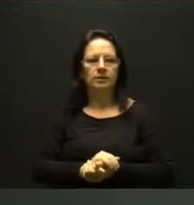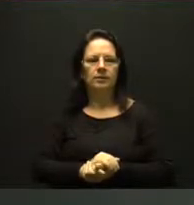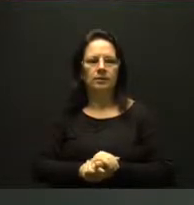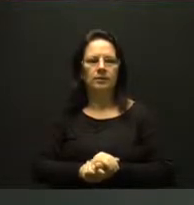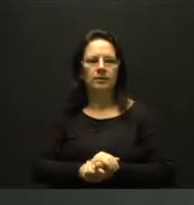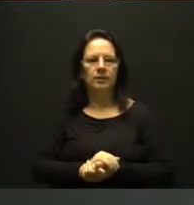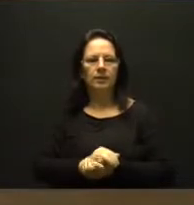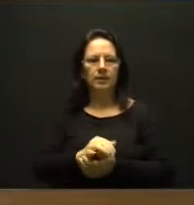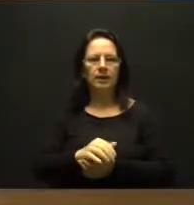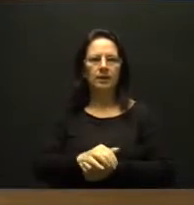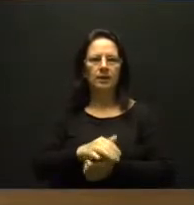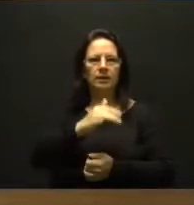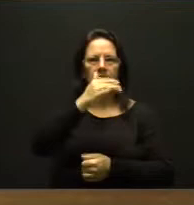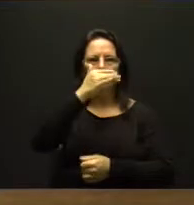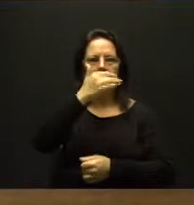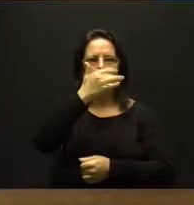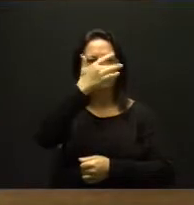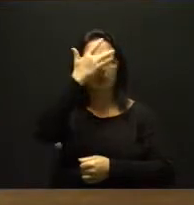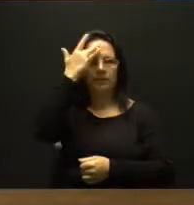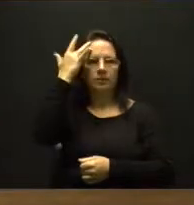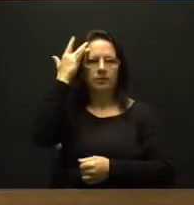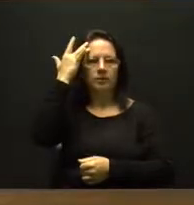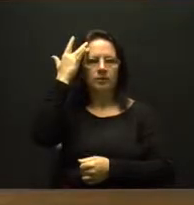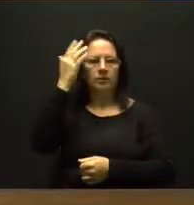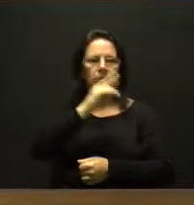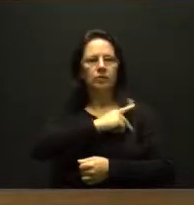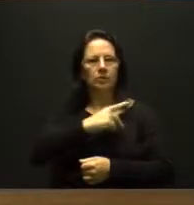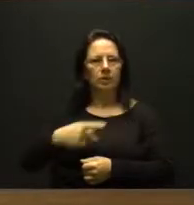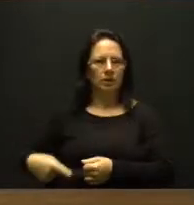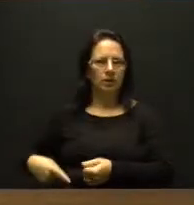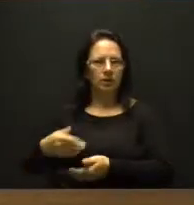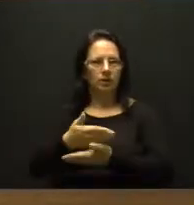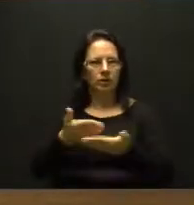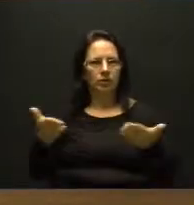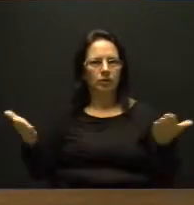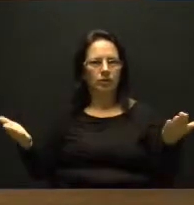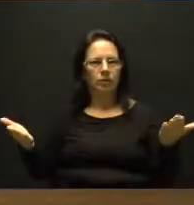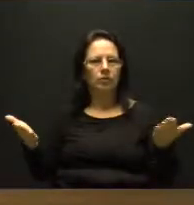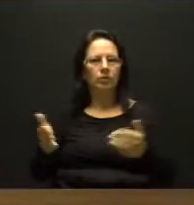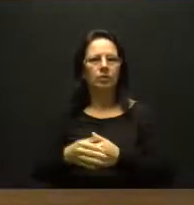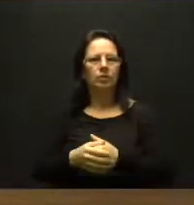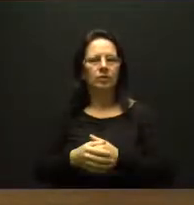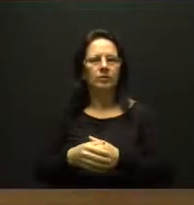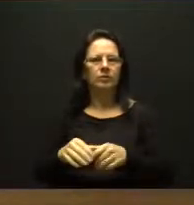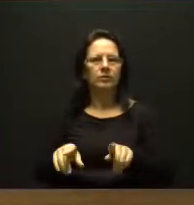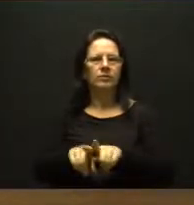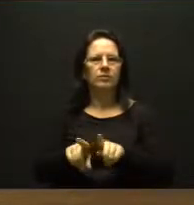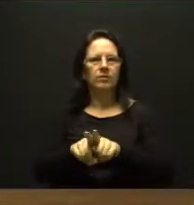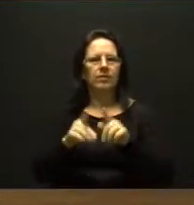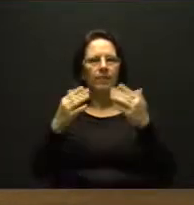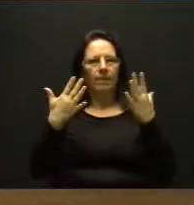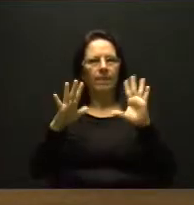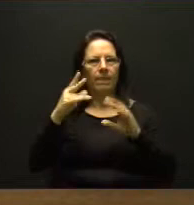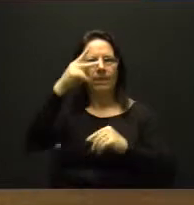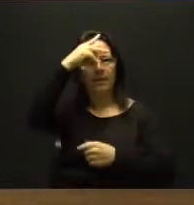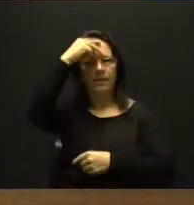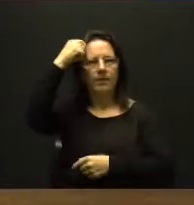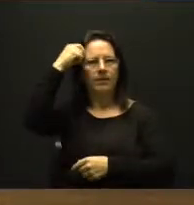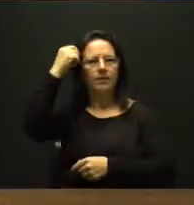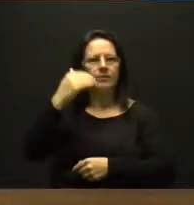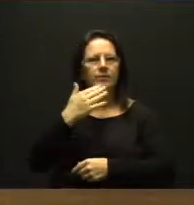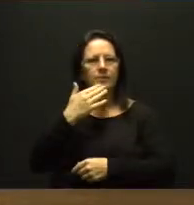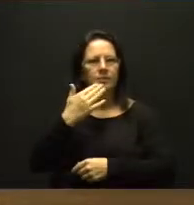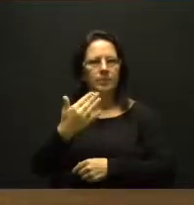é o presidente da aps para o vereador a érika quero parabenizar não só para a retomada pela atender nosso pedido